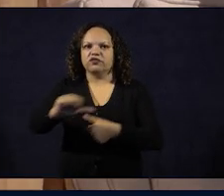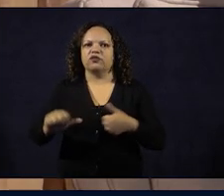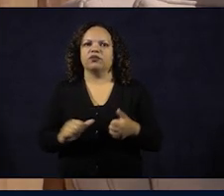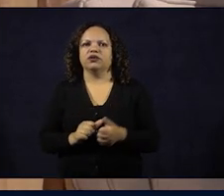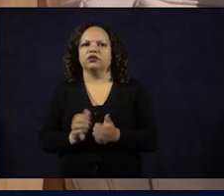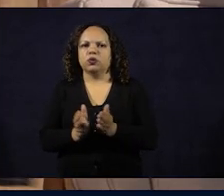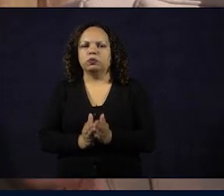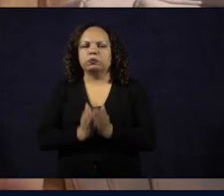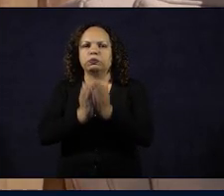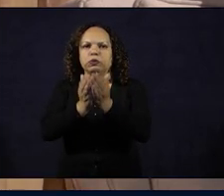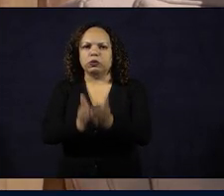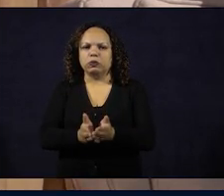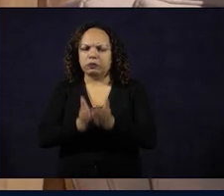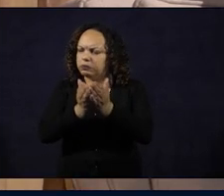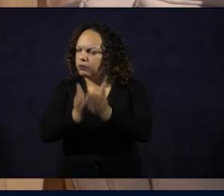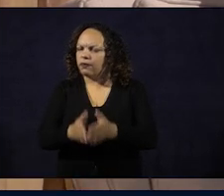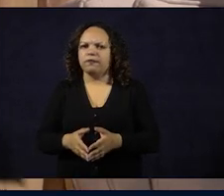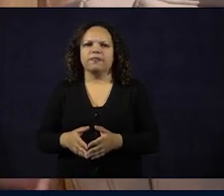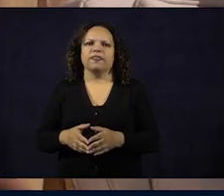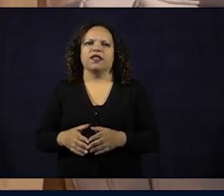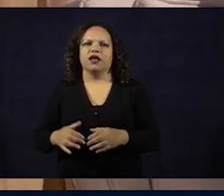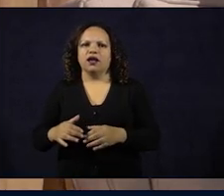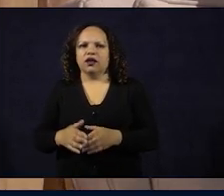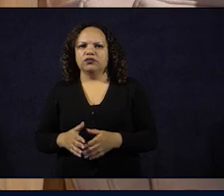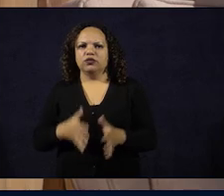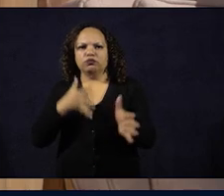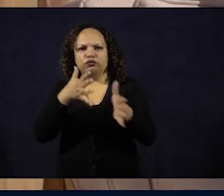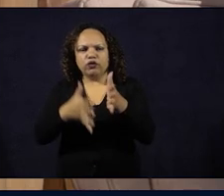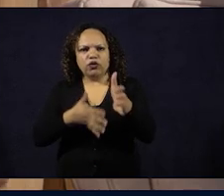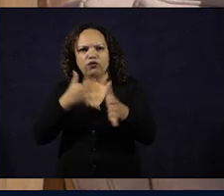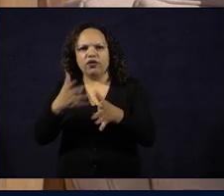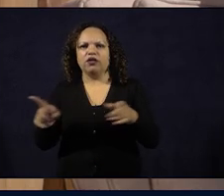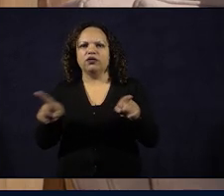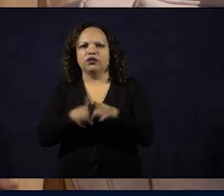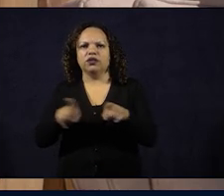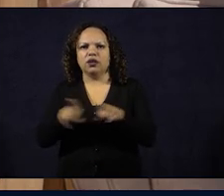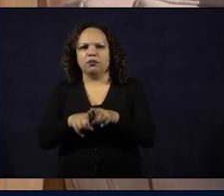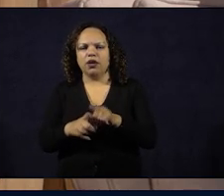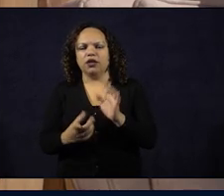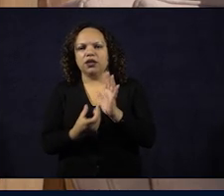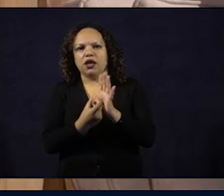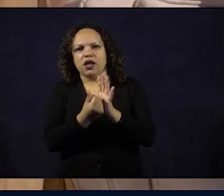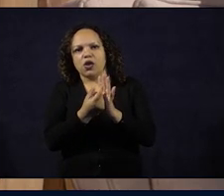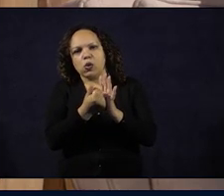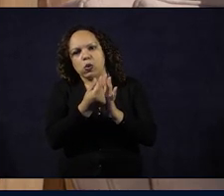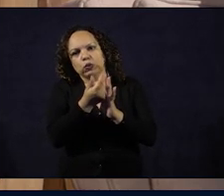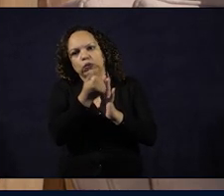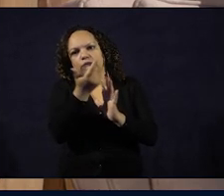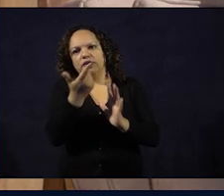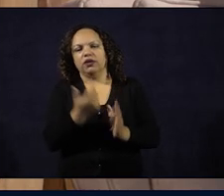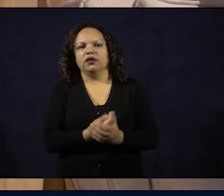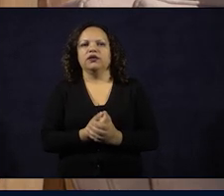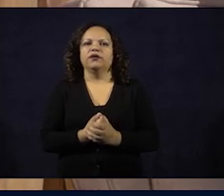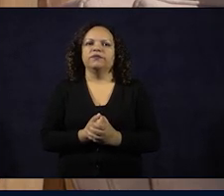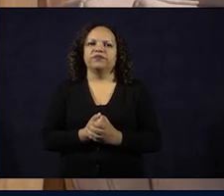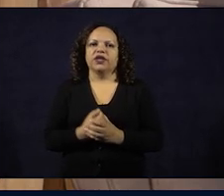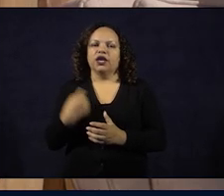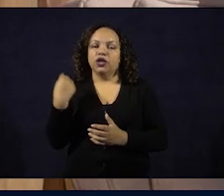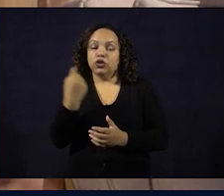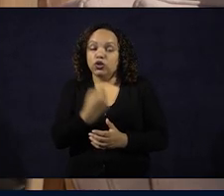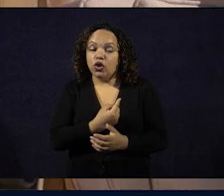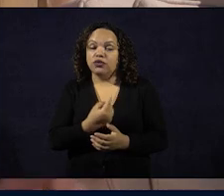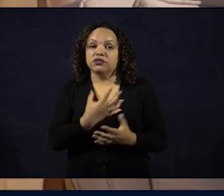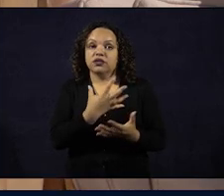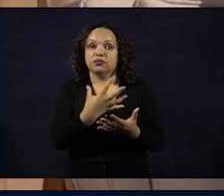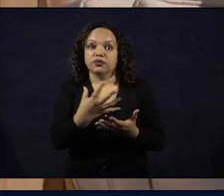agenda portuária, na agenda ferroviária, na agenda econômica. E nós estamos colhendo frutos do que foi plantado em meio